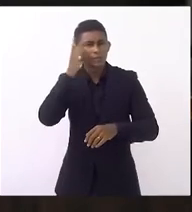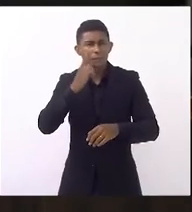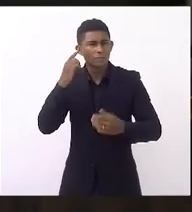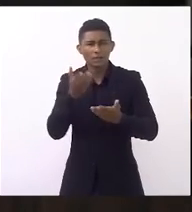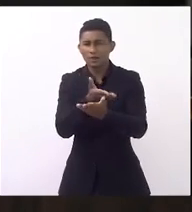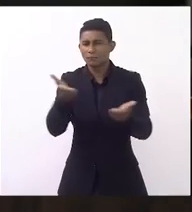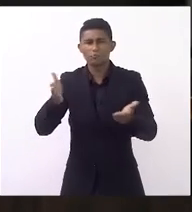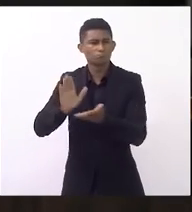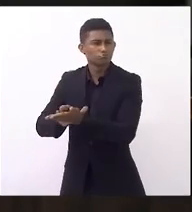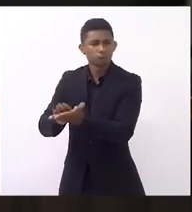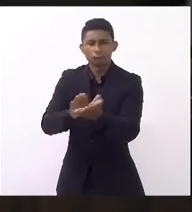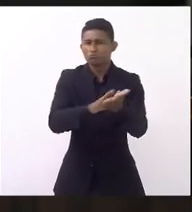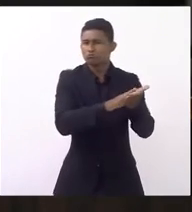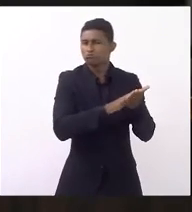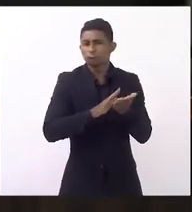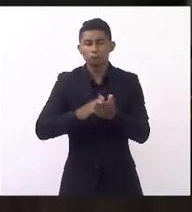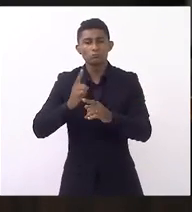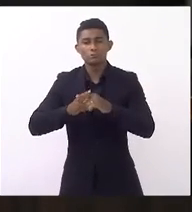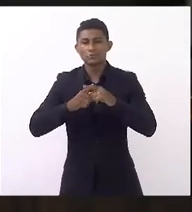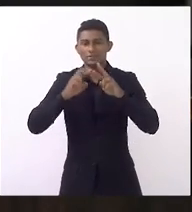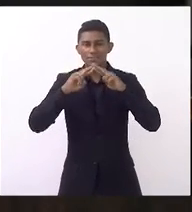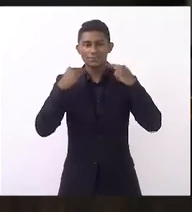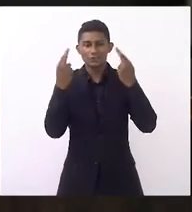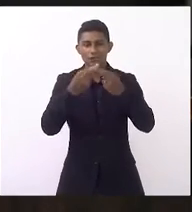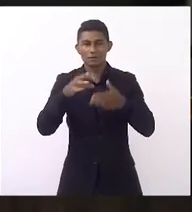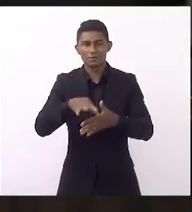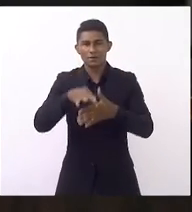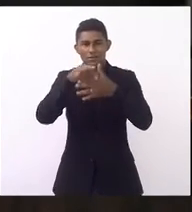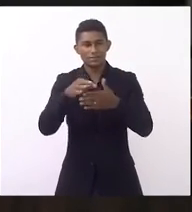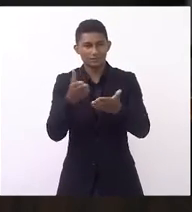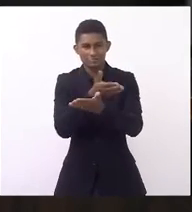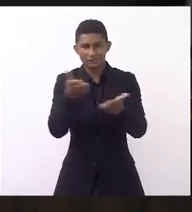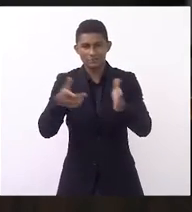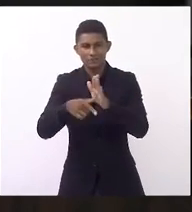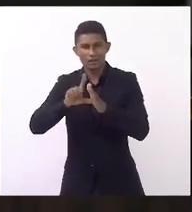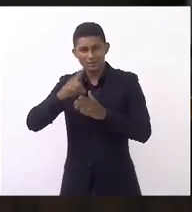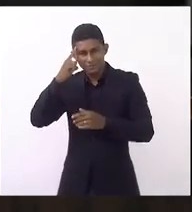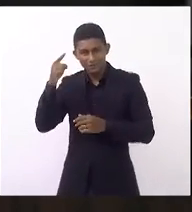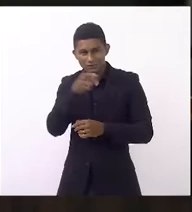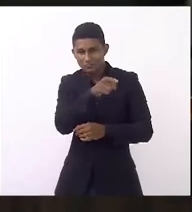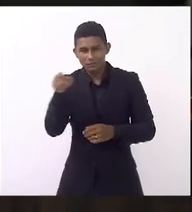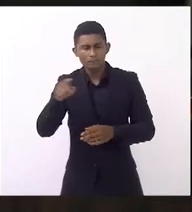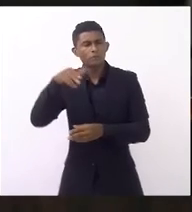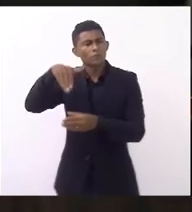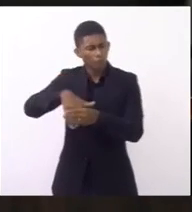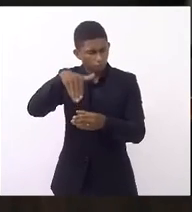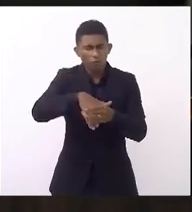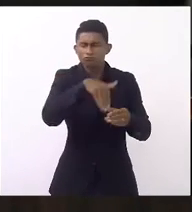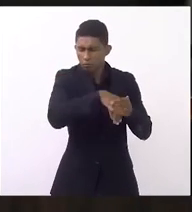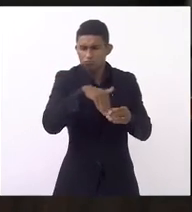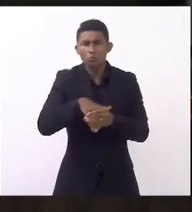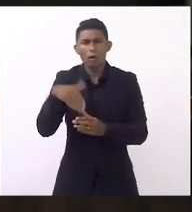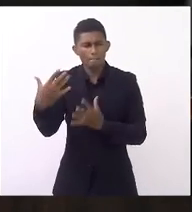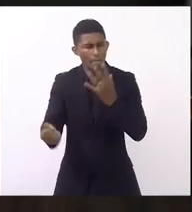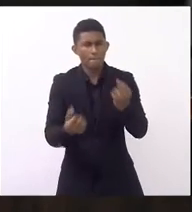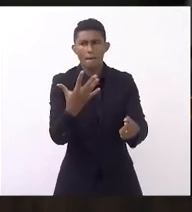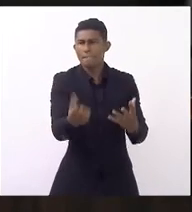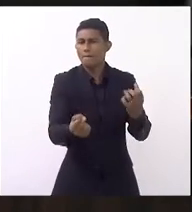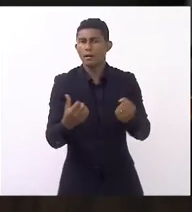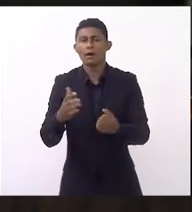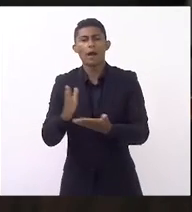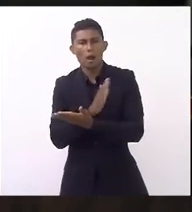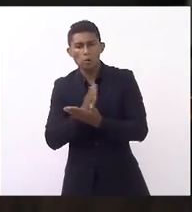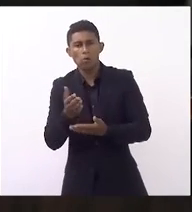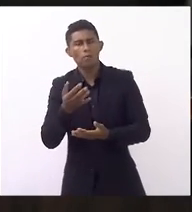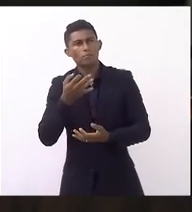consenso, fizemos no Colégio de Líderes, autorizando e votando, havendo os debates, as divergências